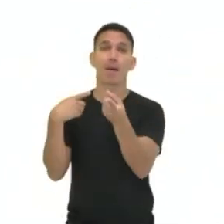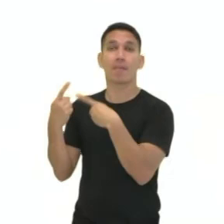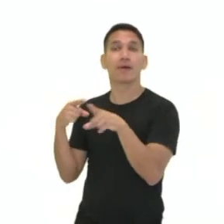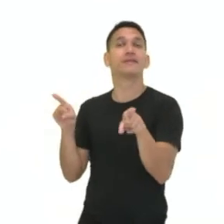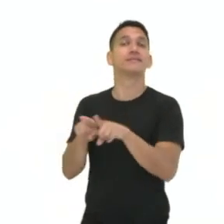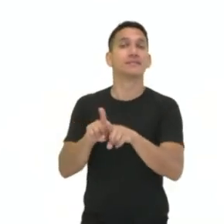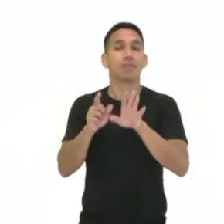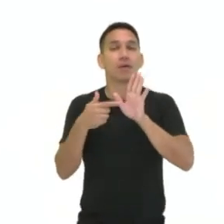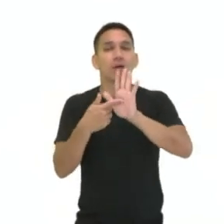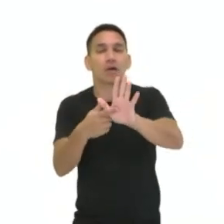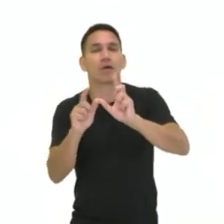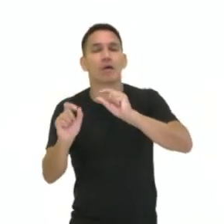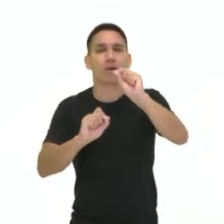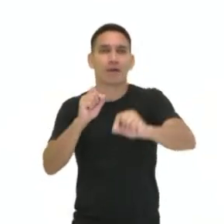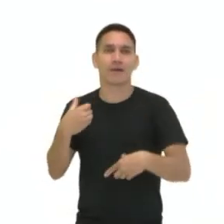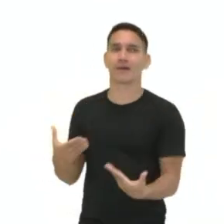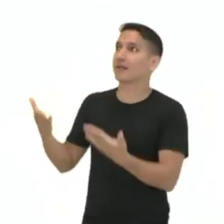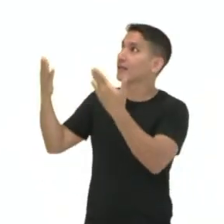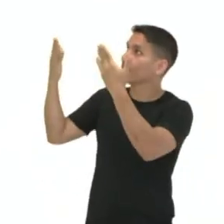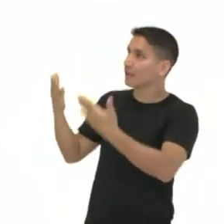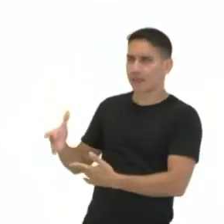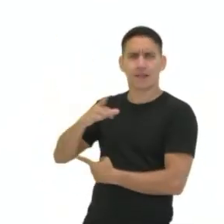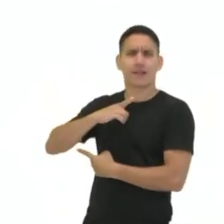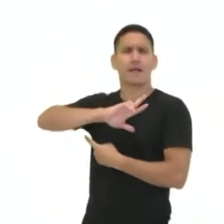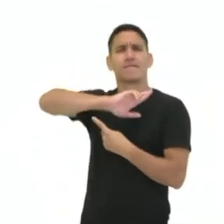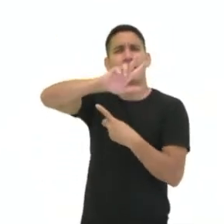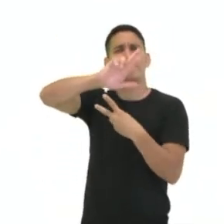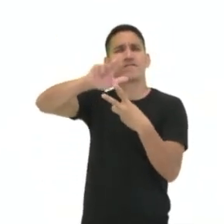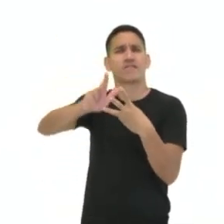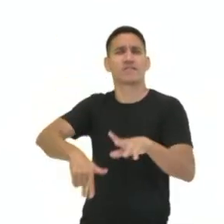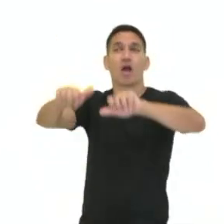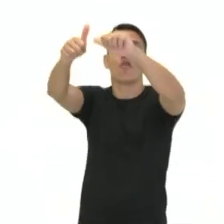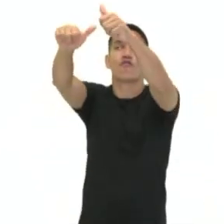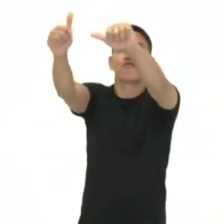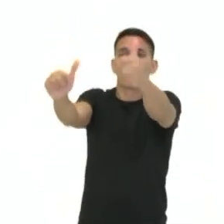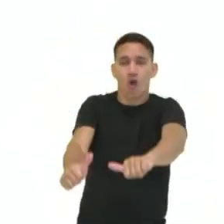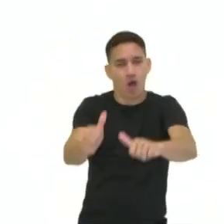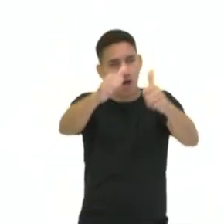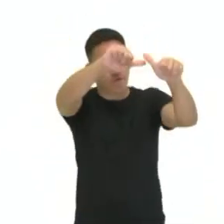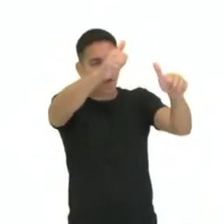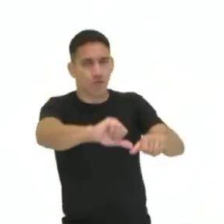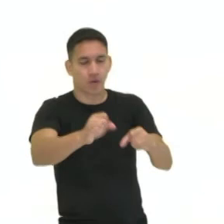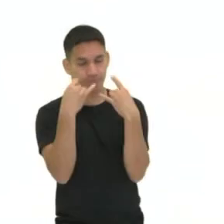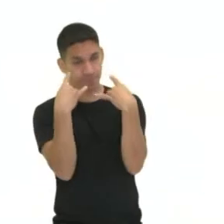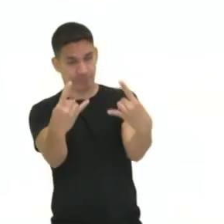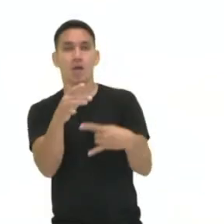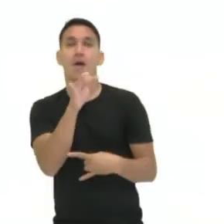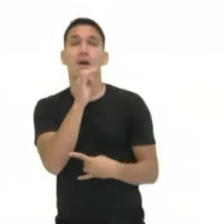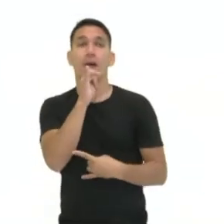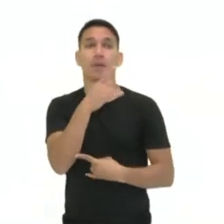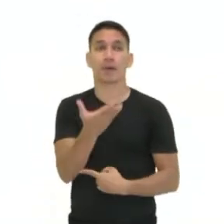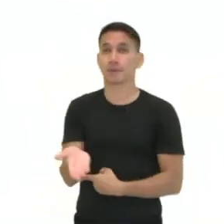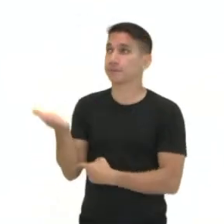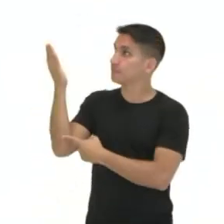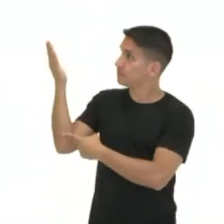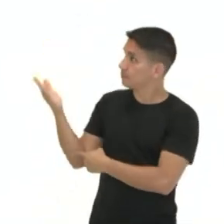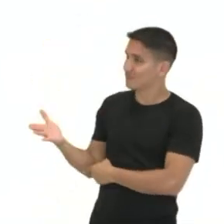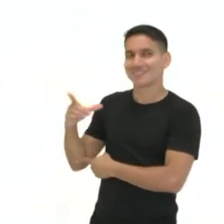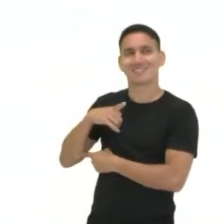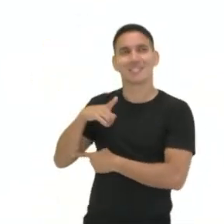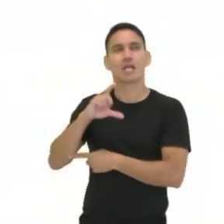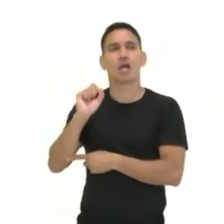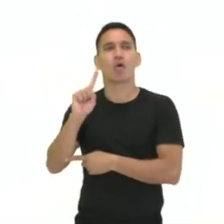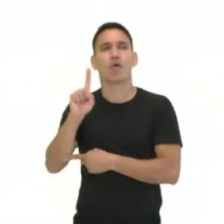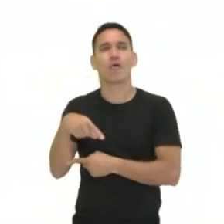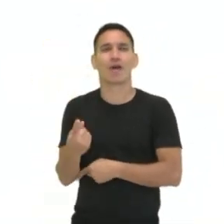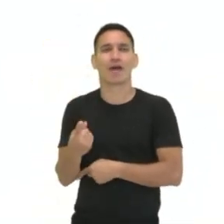também, eles existem em diversos formatos, né? Então chama a atenção, por exemplo, o balão que está